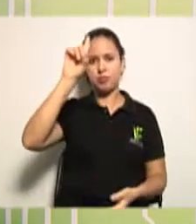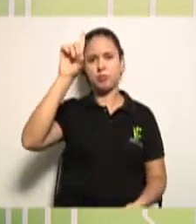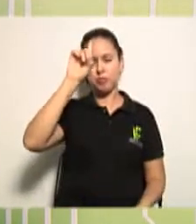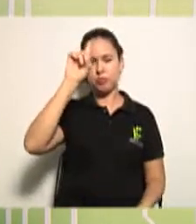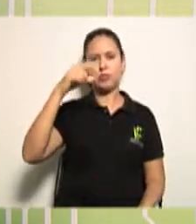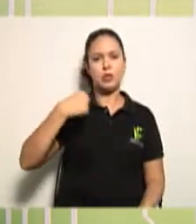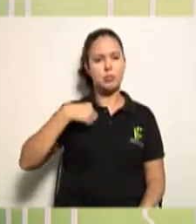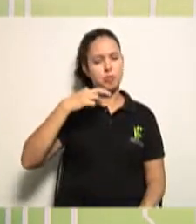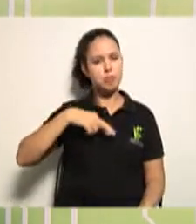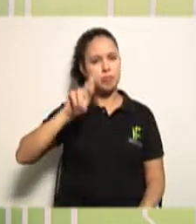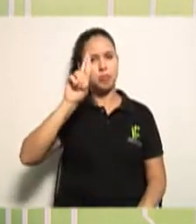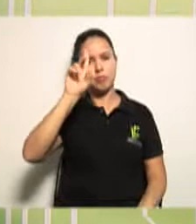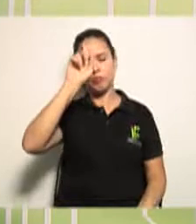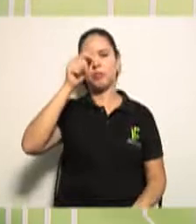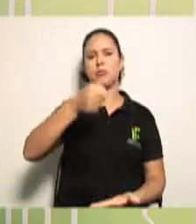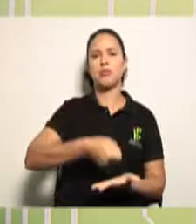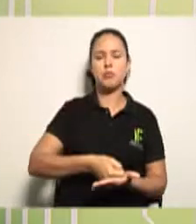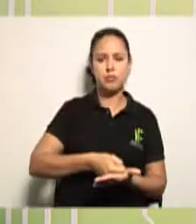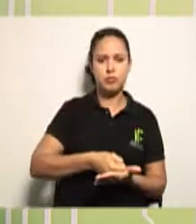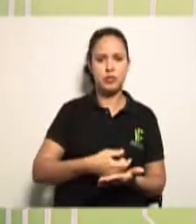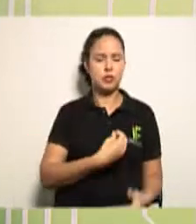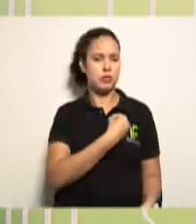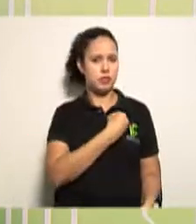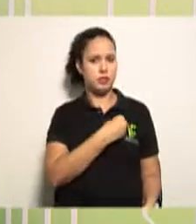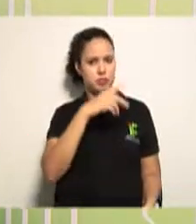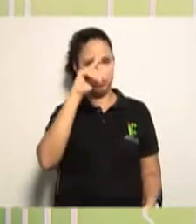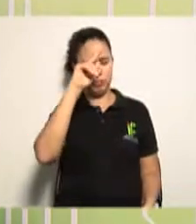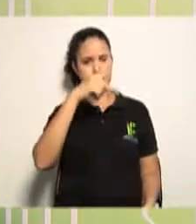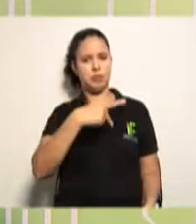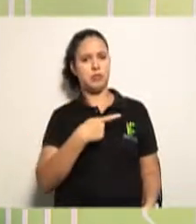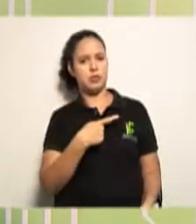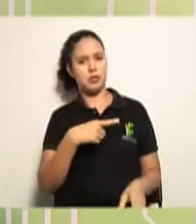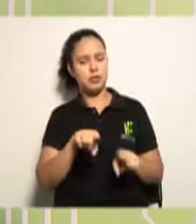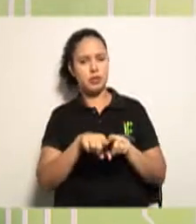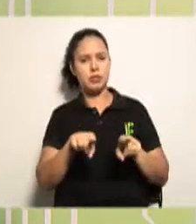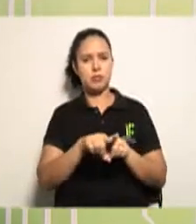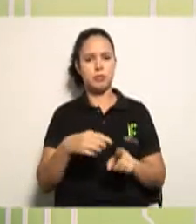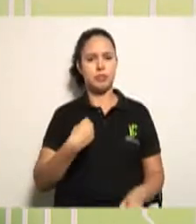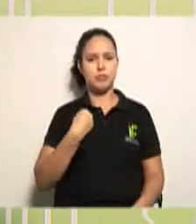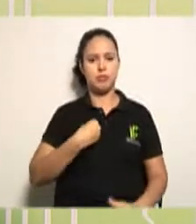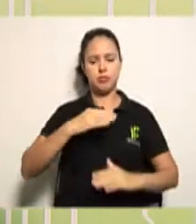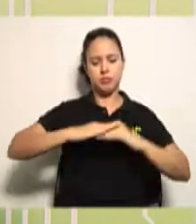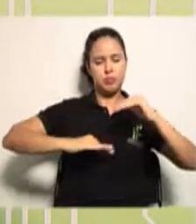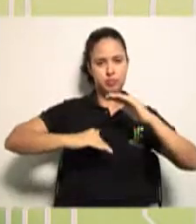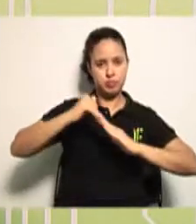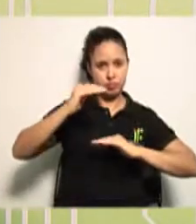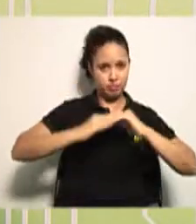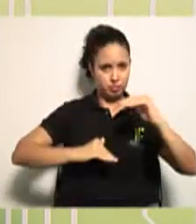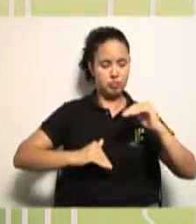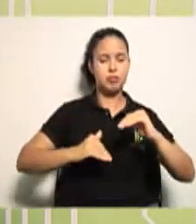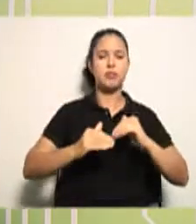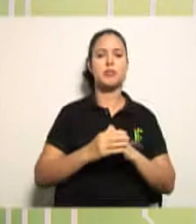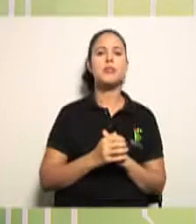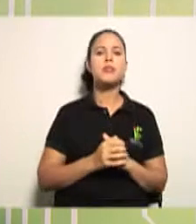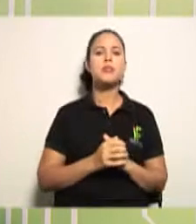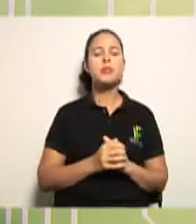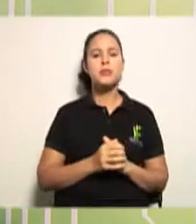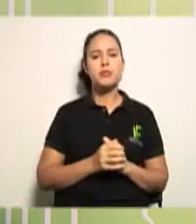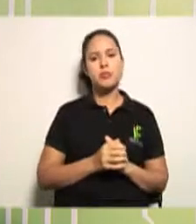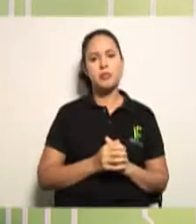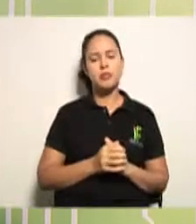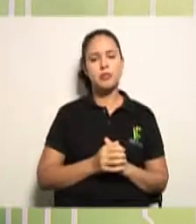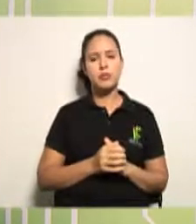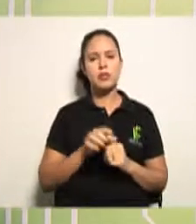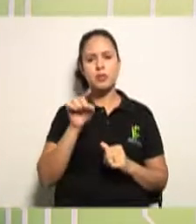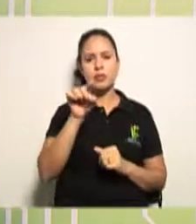tomando decisão na nossa vida pessoal, na nossa vida profissional. E aí eu quero que vocês olhem para a cooperativa. Vamos pensar aí